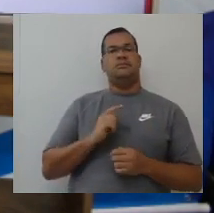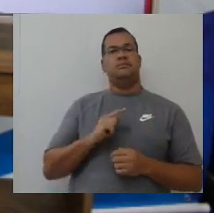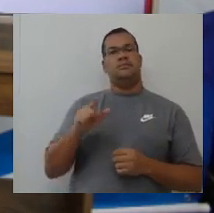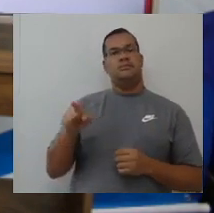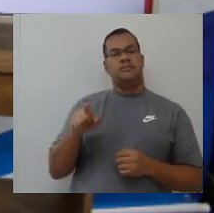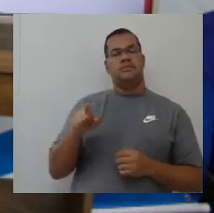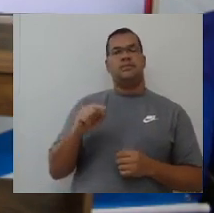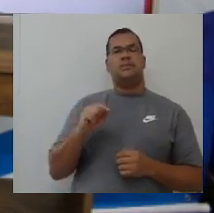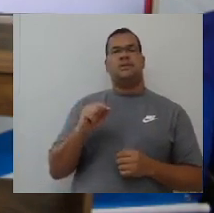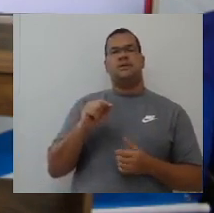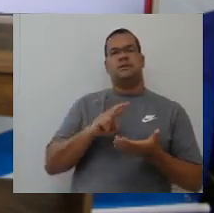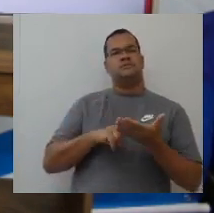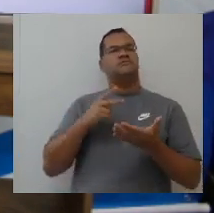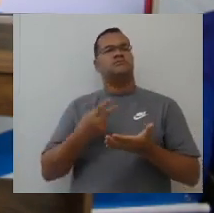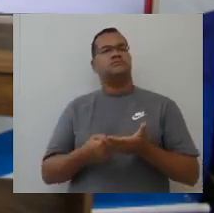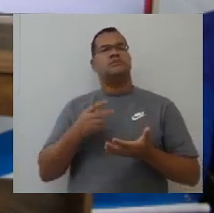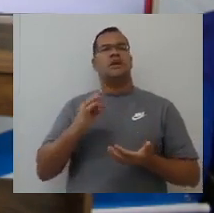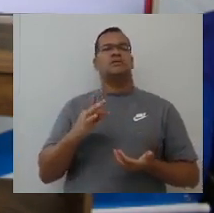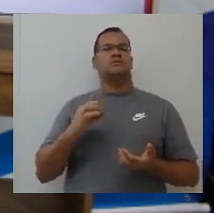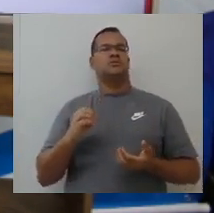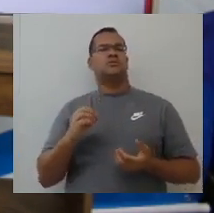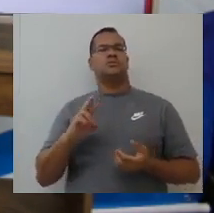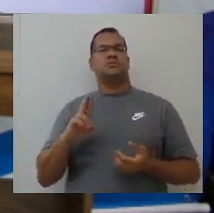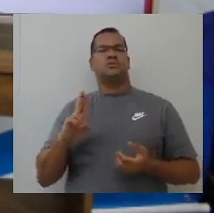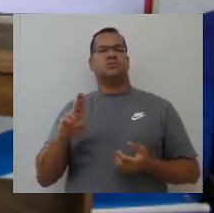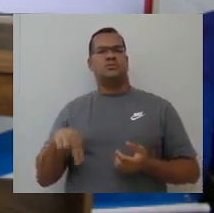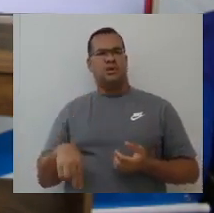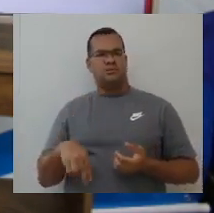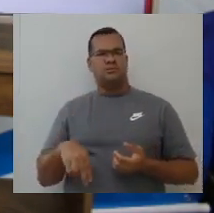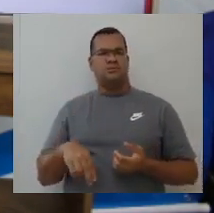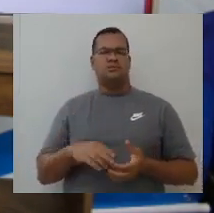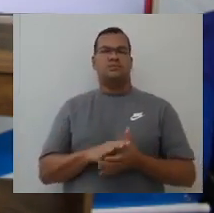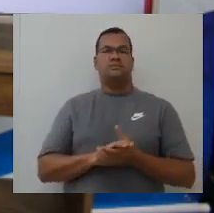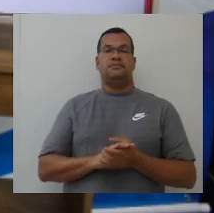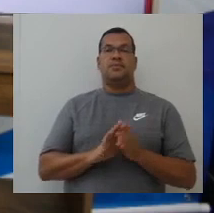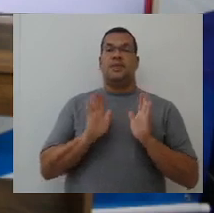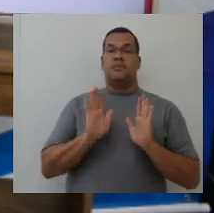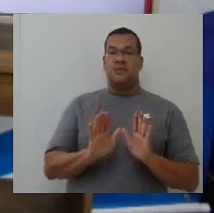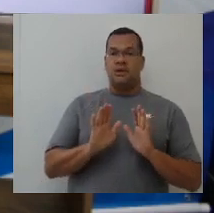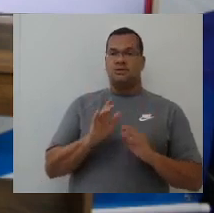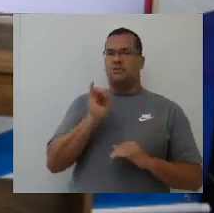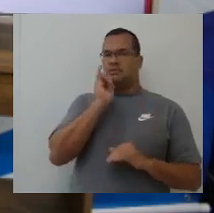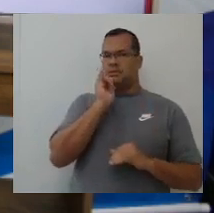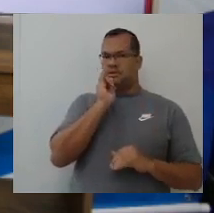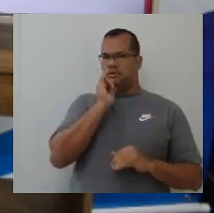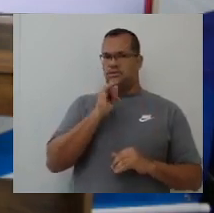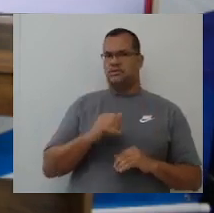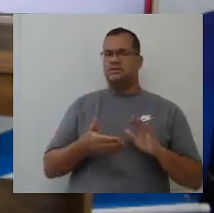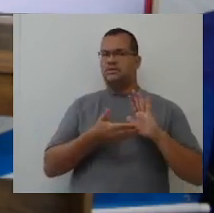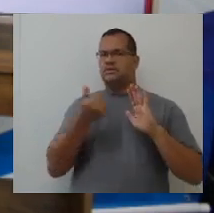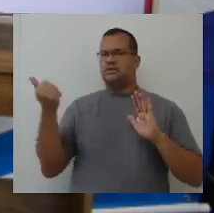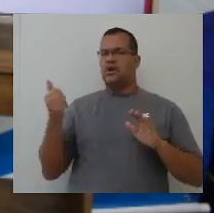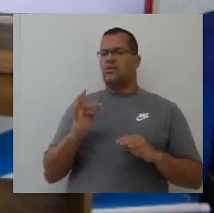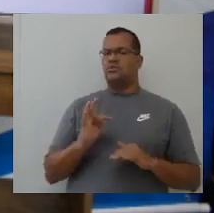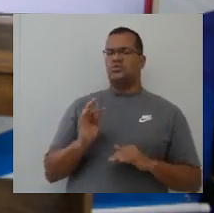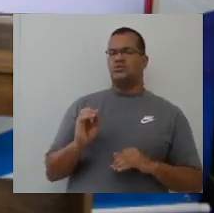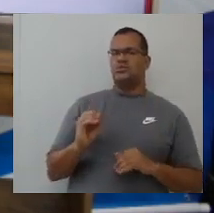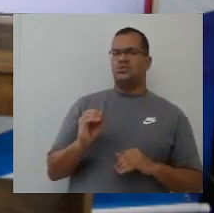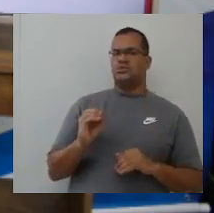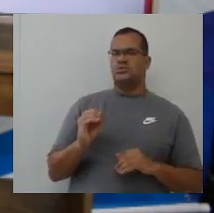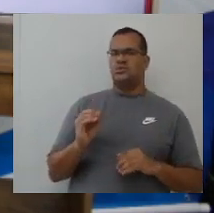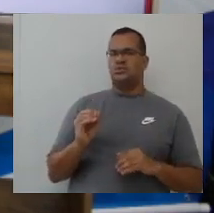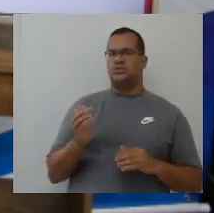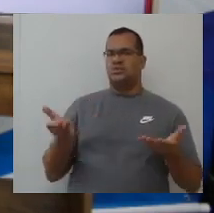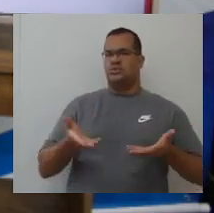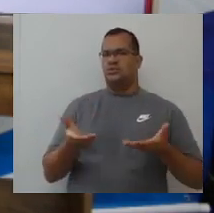inglesa, e quando eu traduzo para a língua portuguesa correr, ele também está no infinitivo. Agora, suponhamos que eu retire o to da frente desse